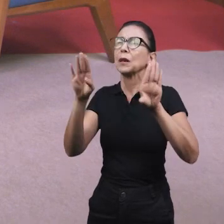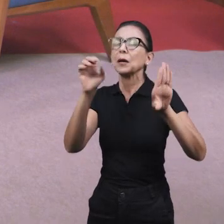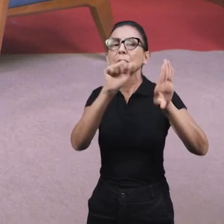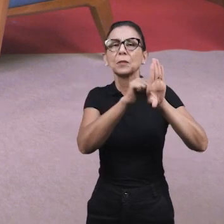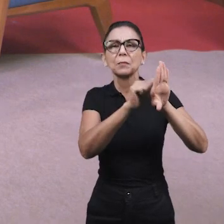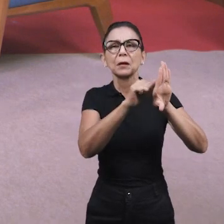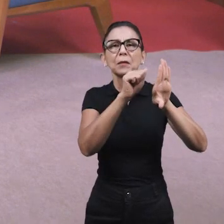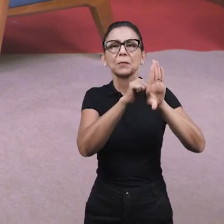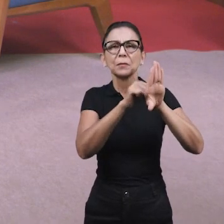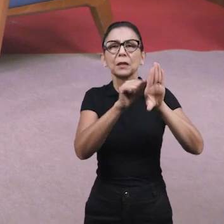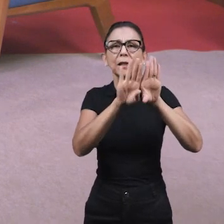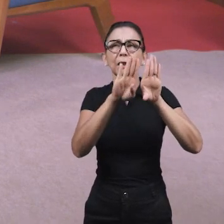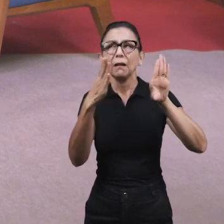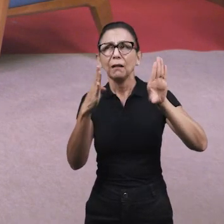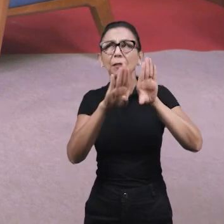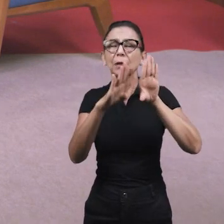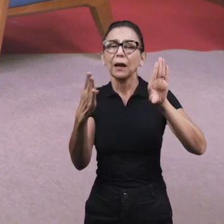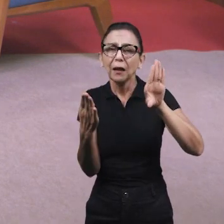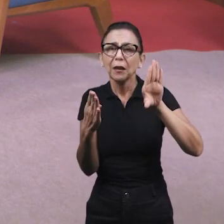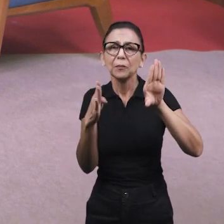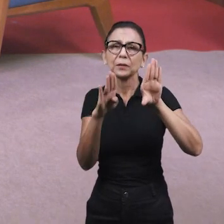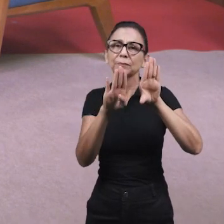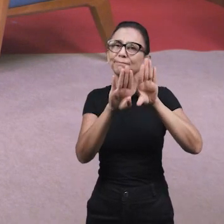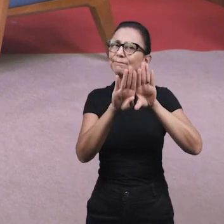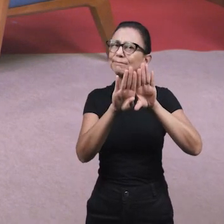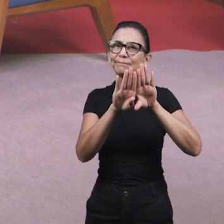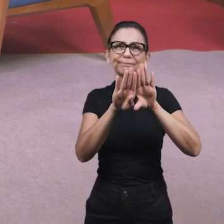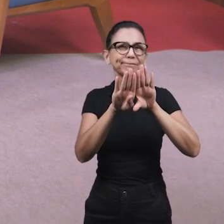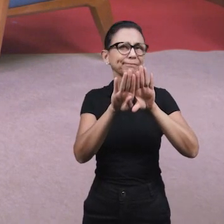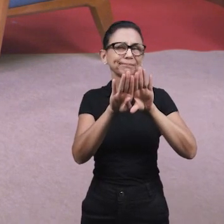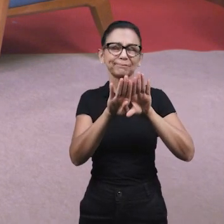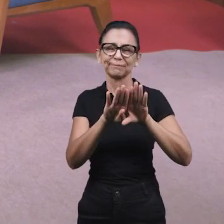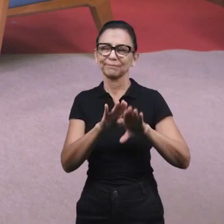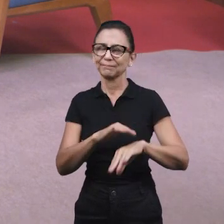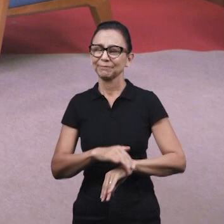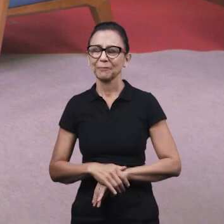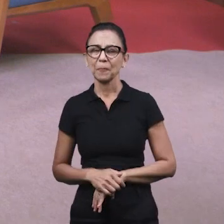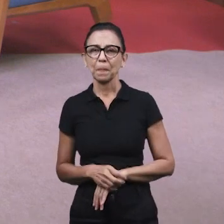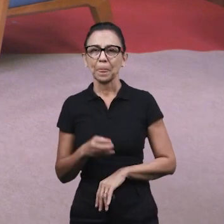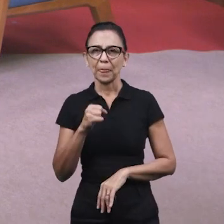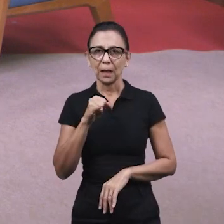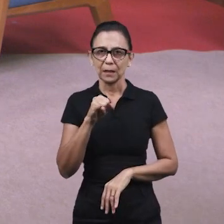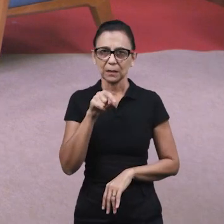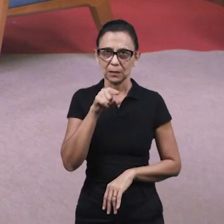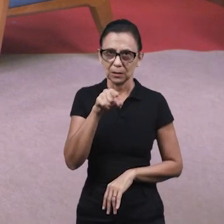Quem estava com a candeia acesa, entrou.